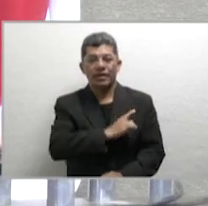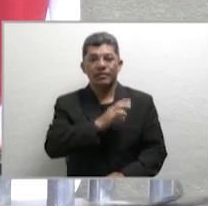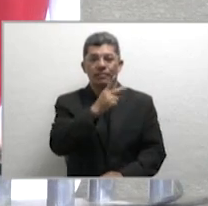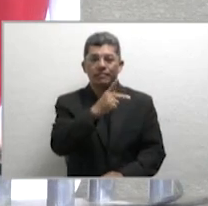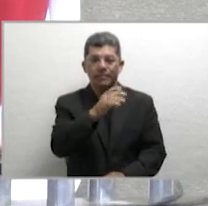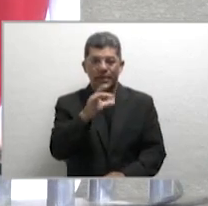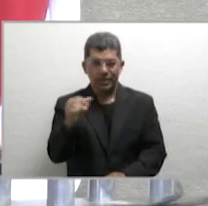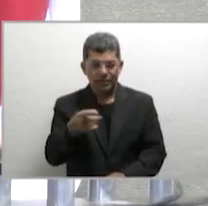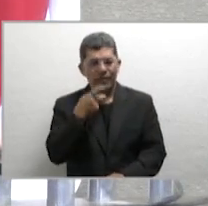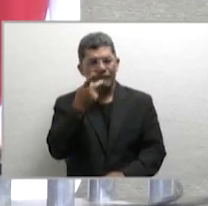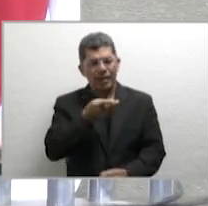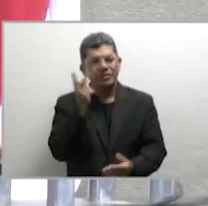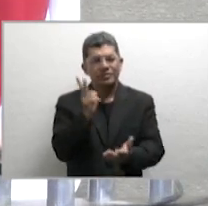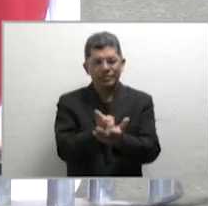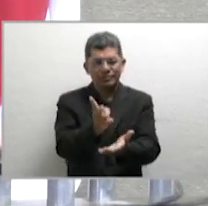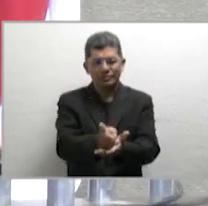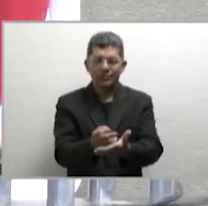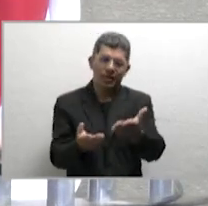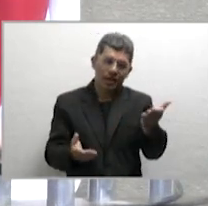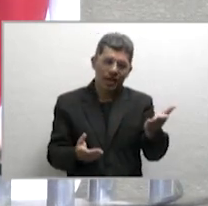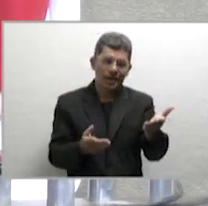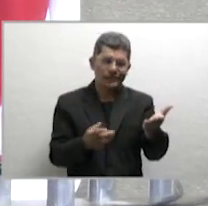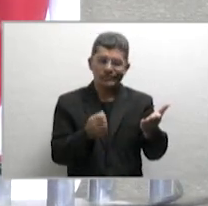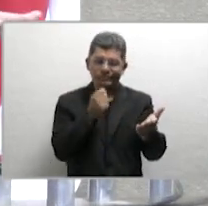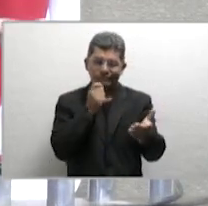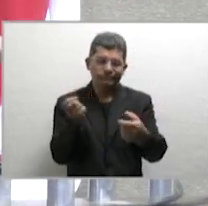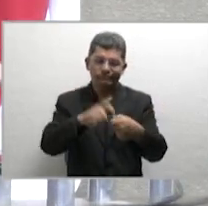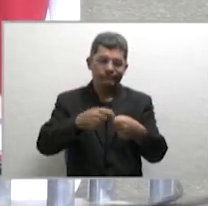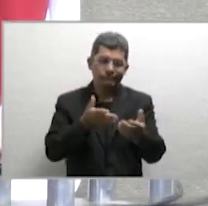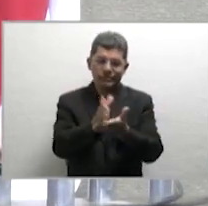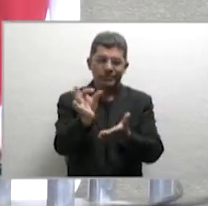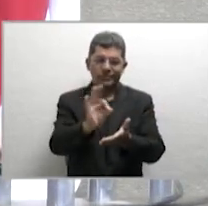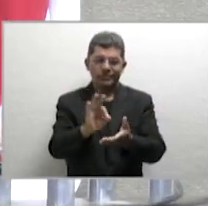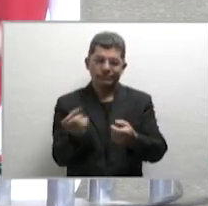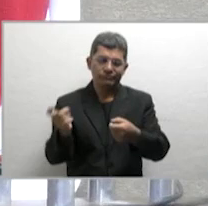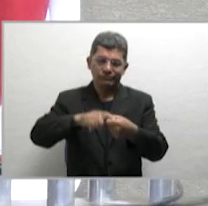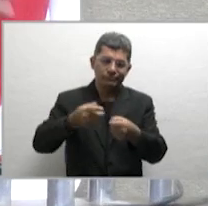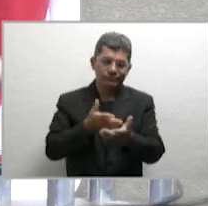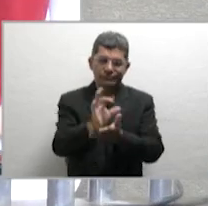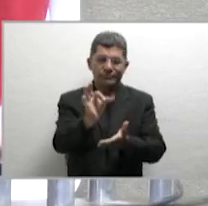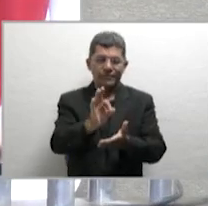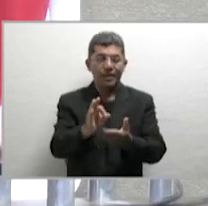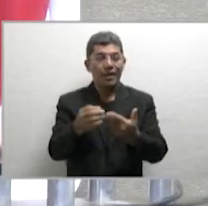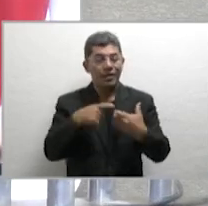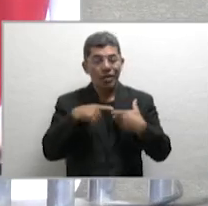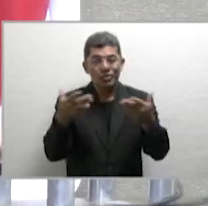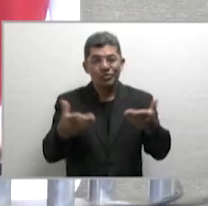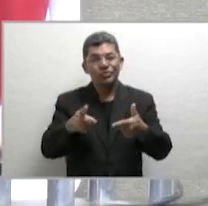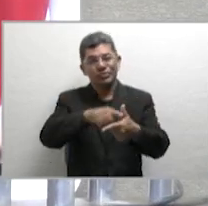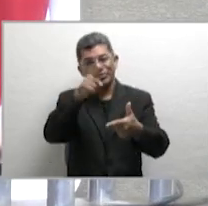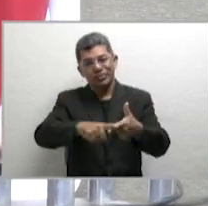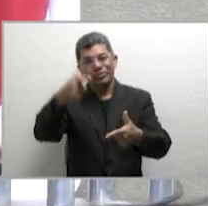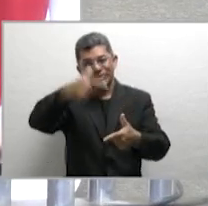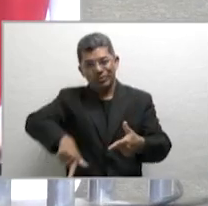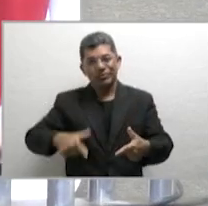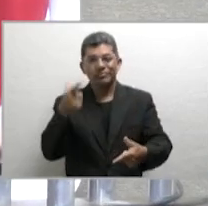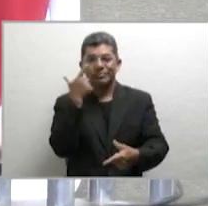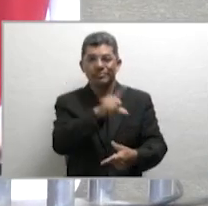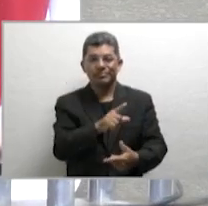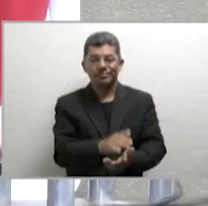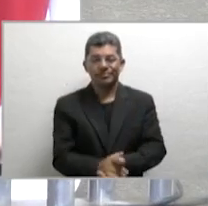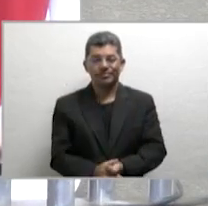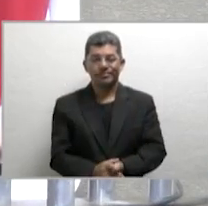que muito se falava, né, deputado? Olha, deputado não se reelege, deputado Péricles não vai se reeleger. E hoje está aqui para mais um mandato.